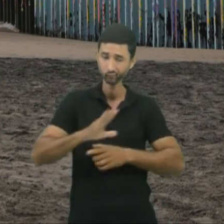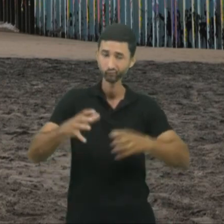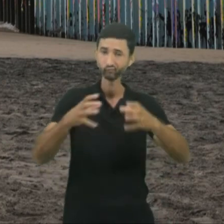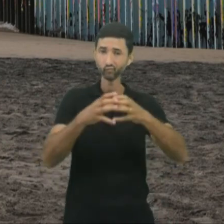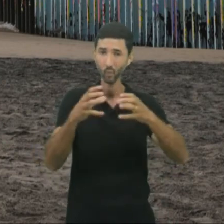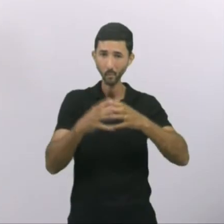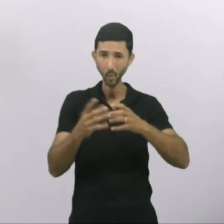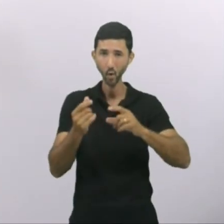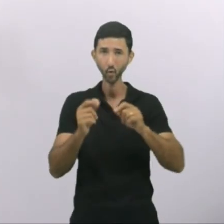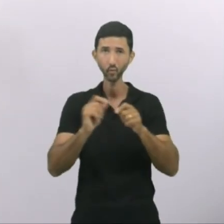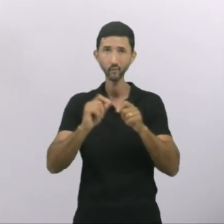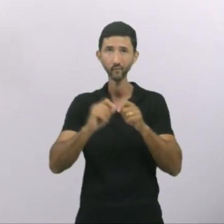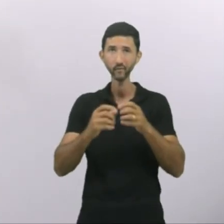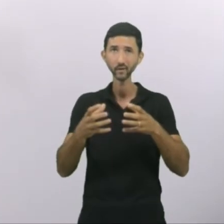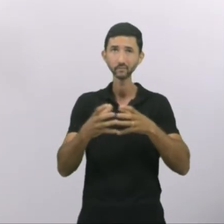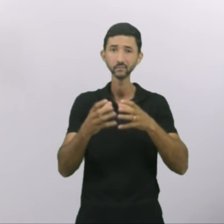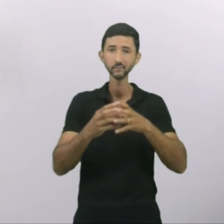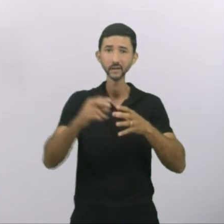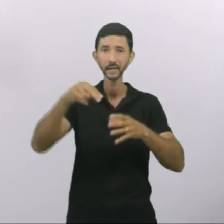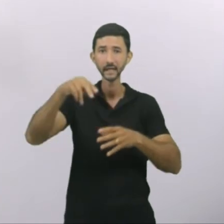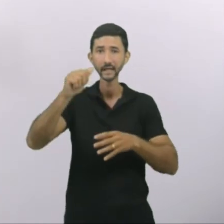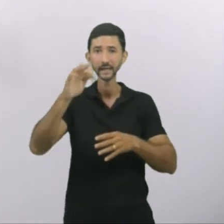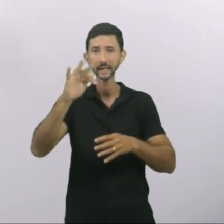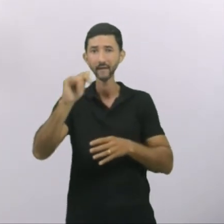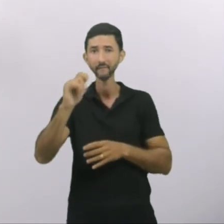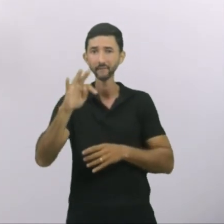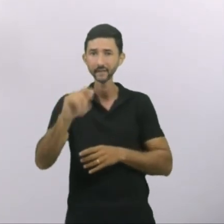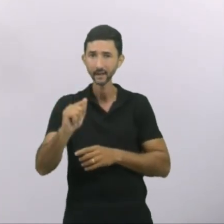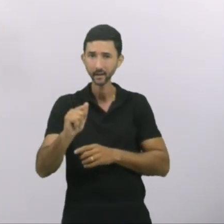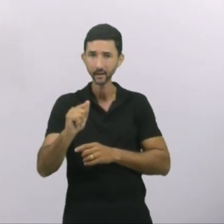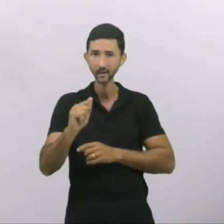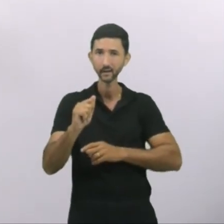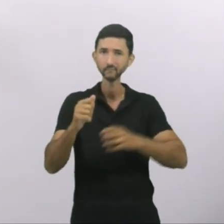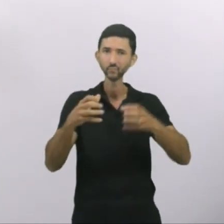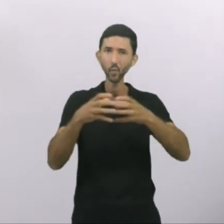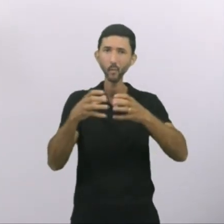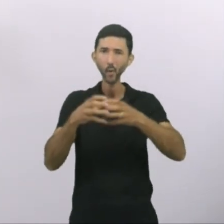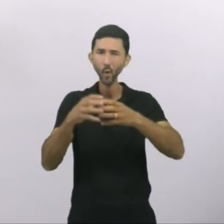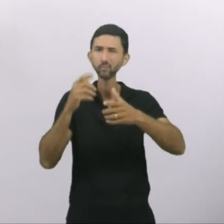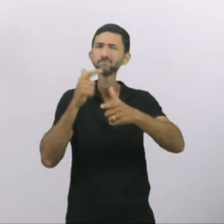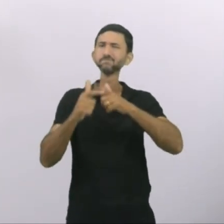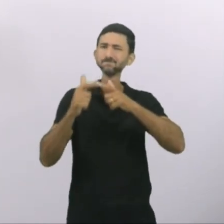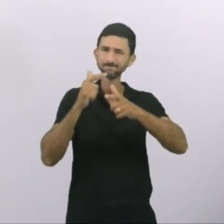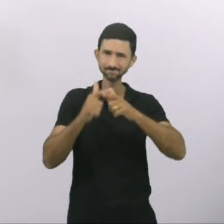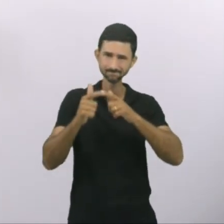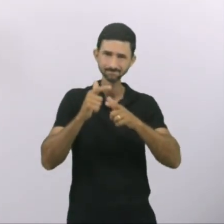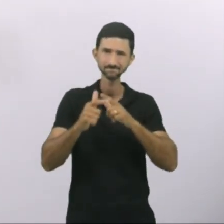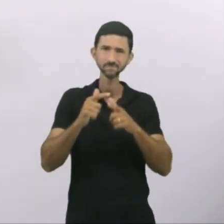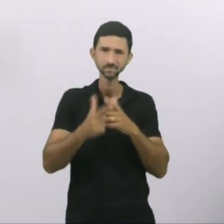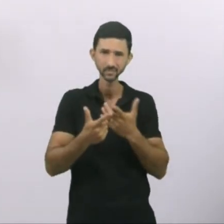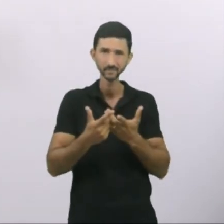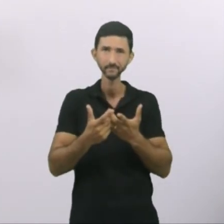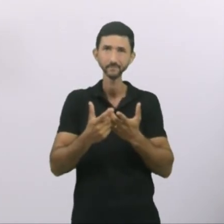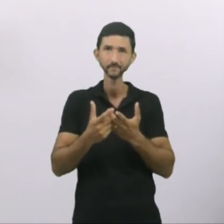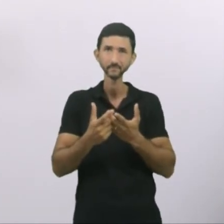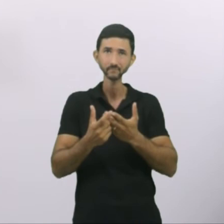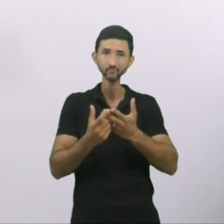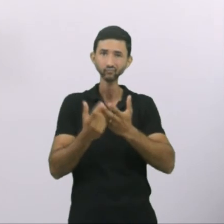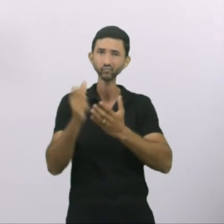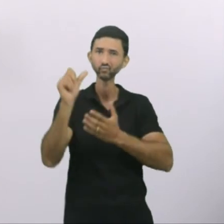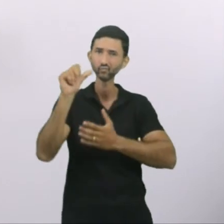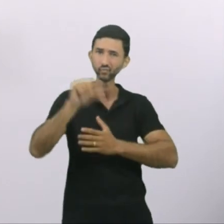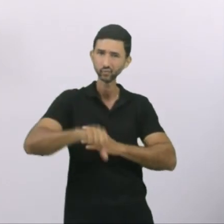queridos, fazem com que o NAFTA acabasse se tornando um problema. O NAFTA vai